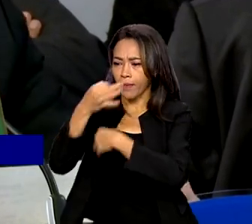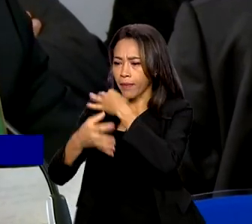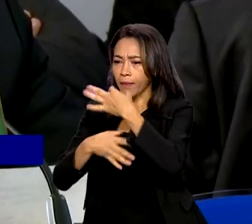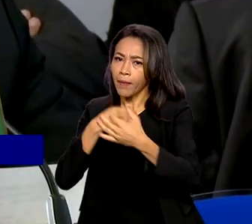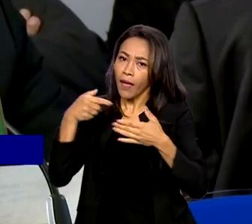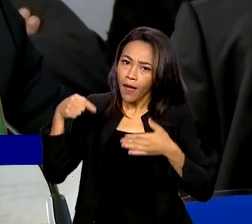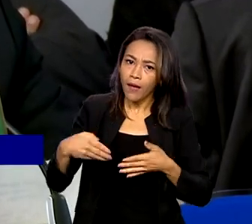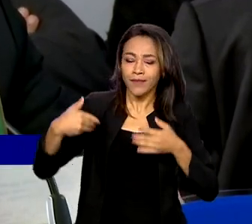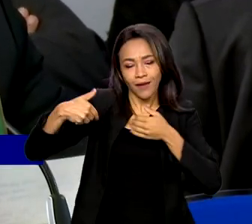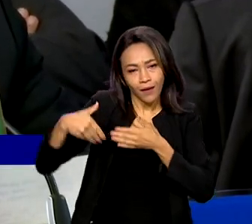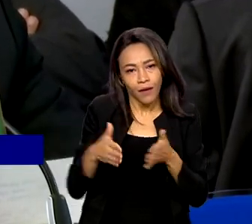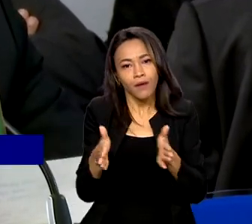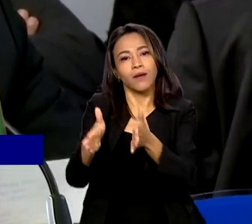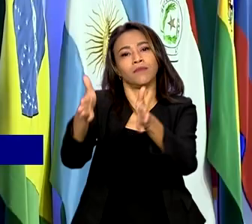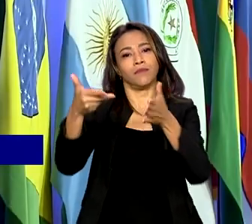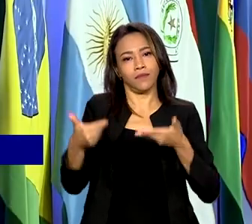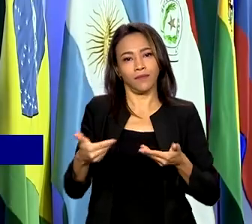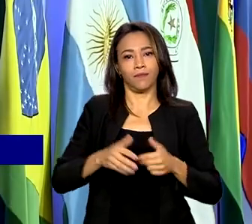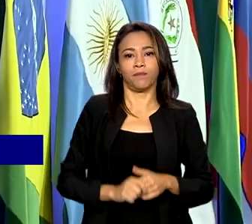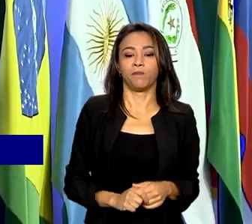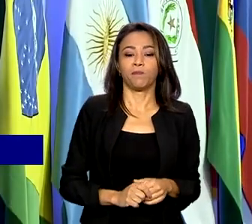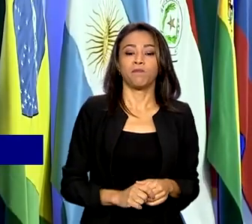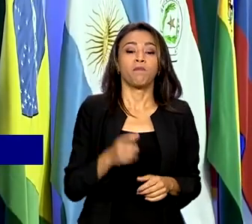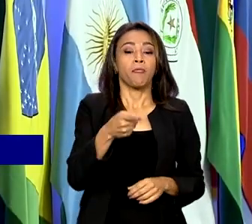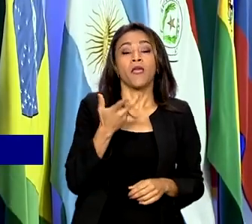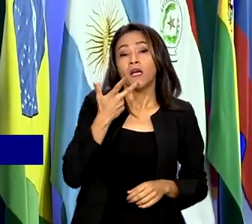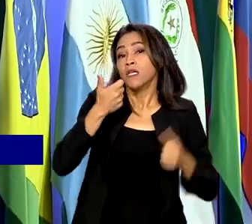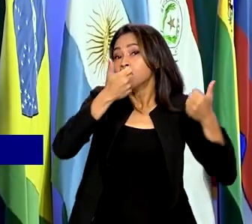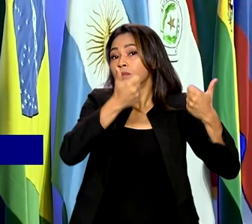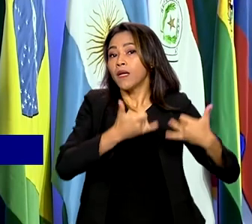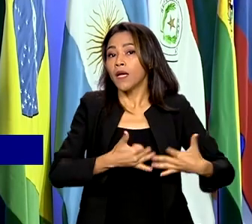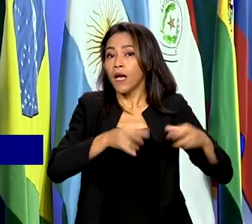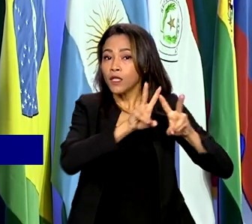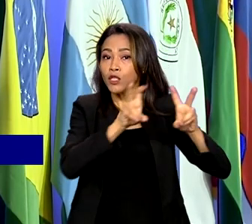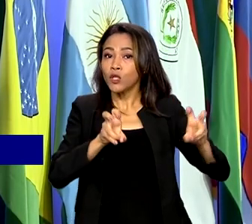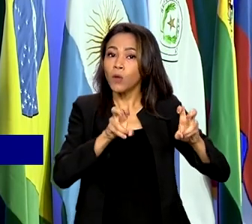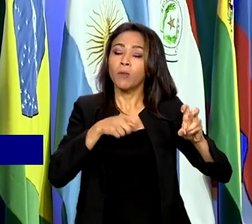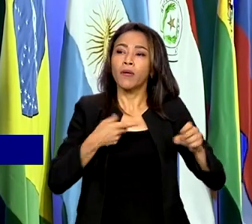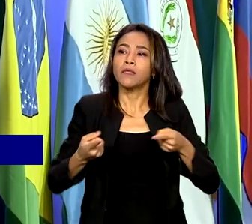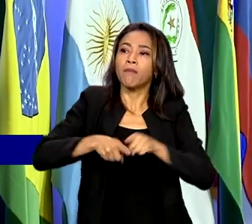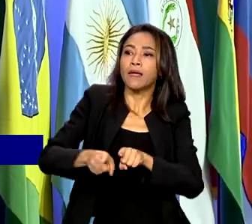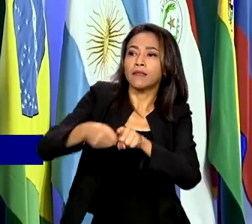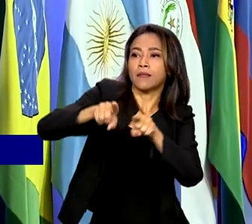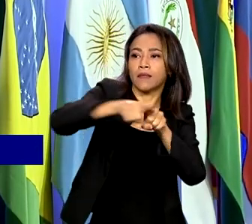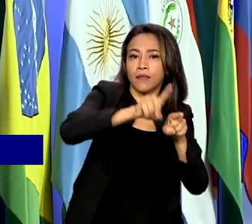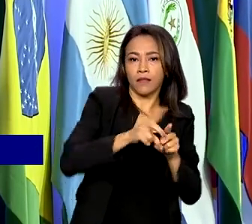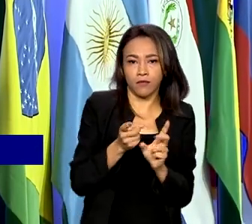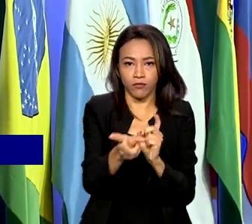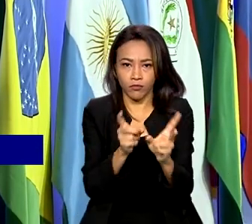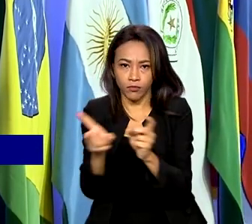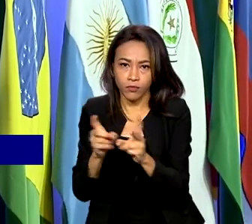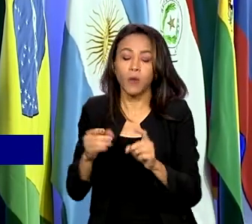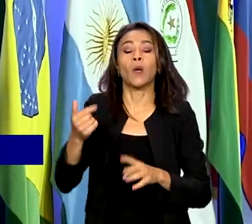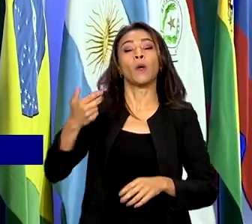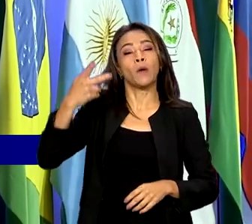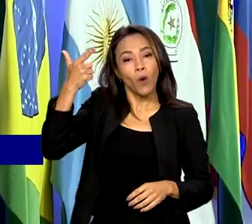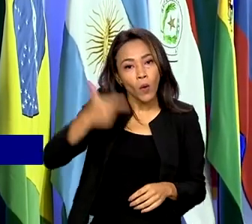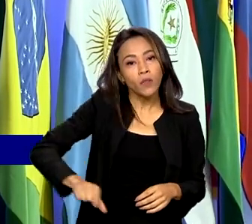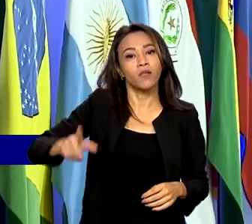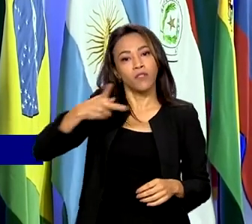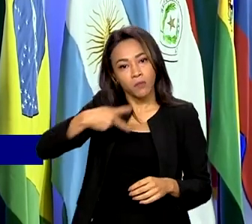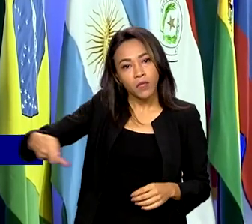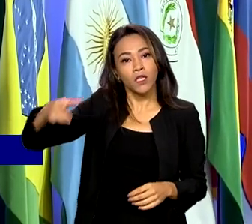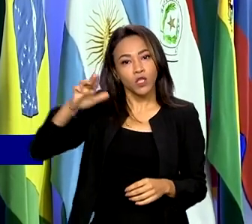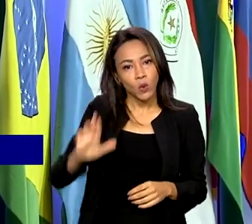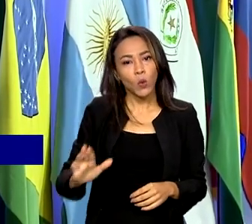o caminho que temos que trilhar. Ao falar sobre as expansões das parcerias comerciais, o presidente Lula, mais uma vez,